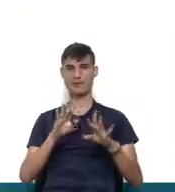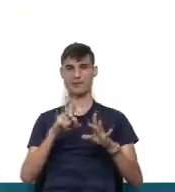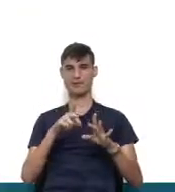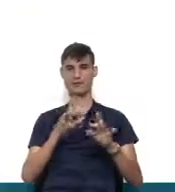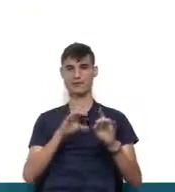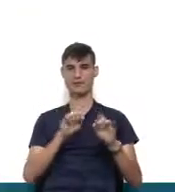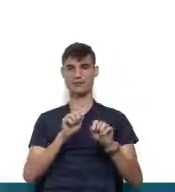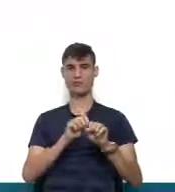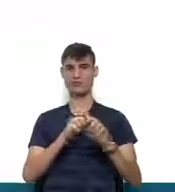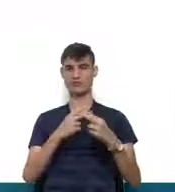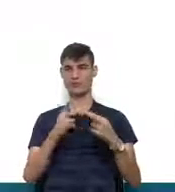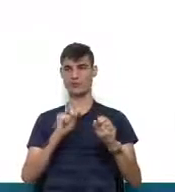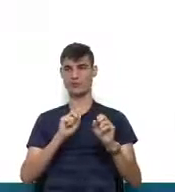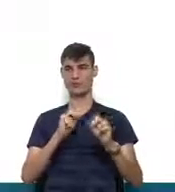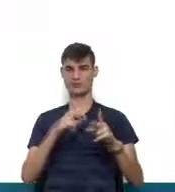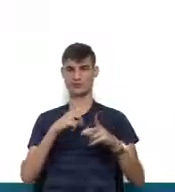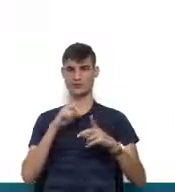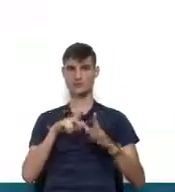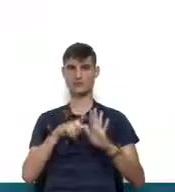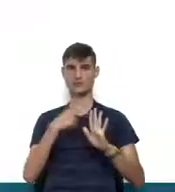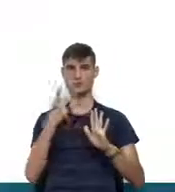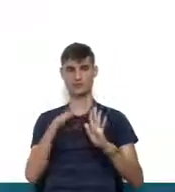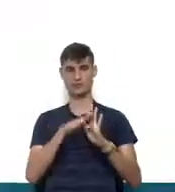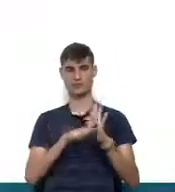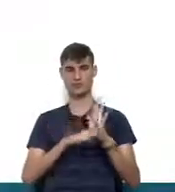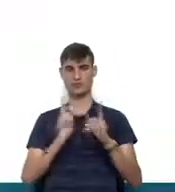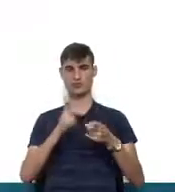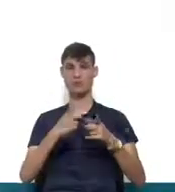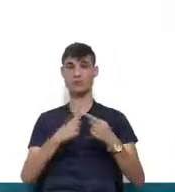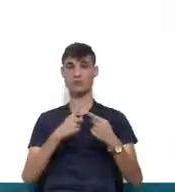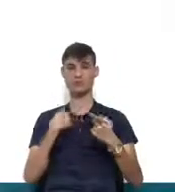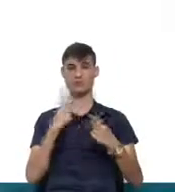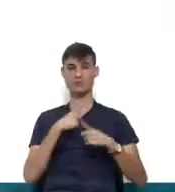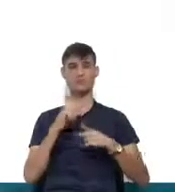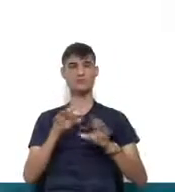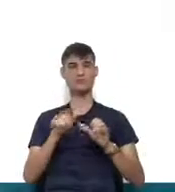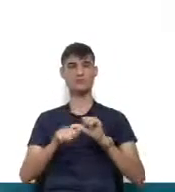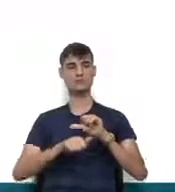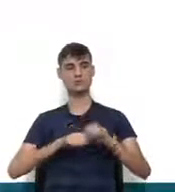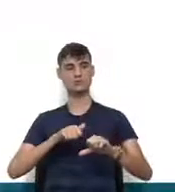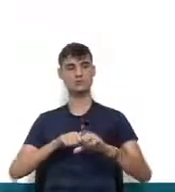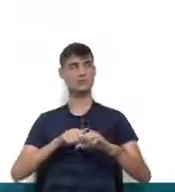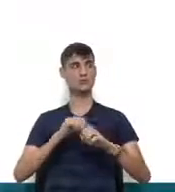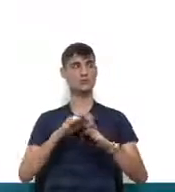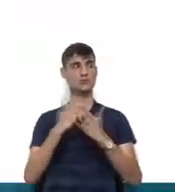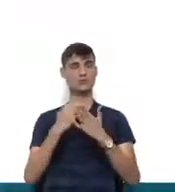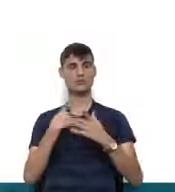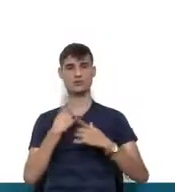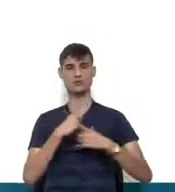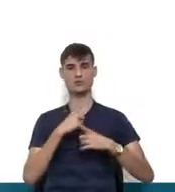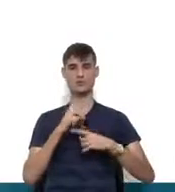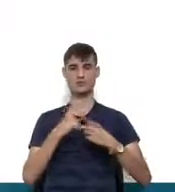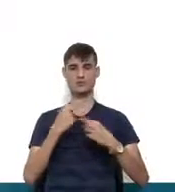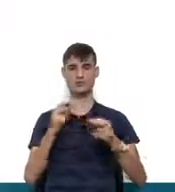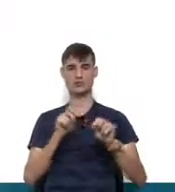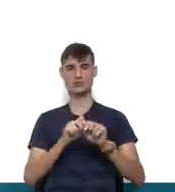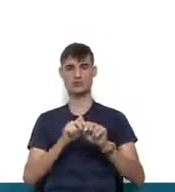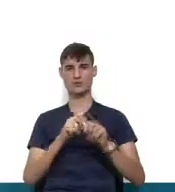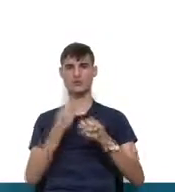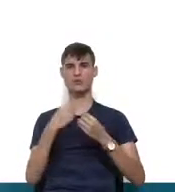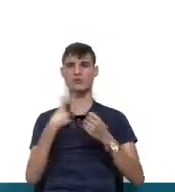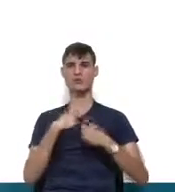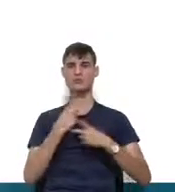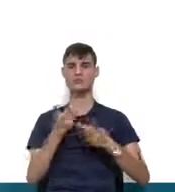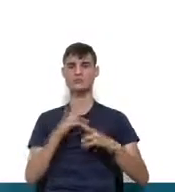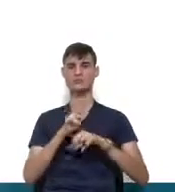daquela função, tá? De segunda ordem. Por quê? Porque a gente vai ter que fazer a substituição da nossa função. Como que a gente